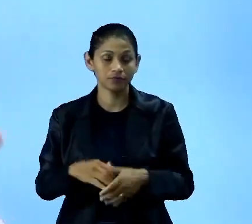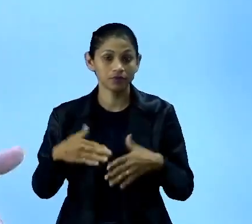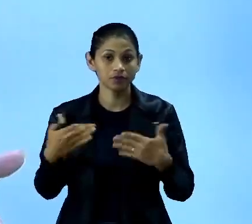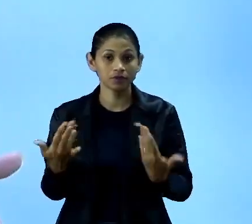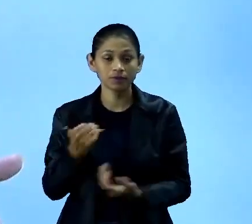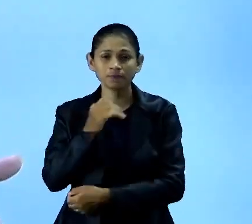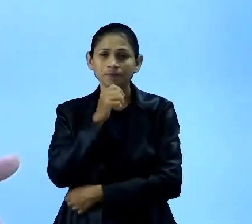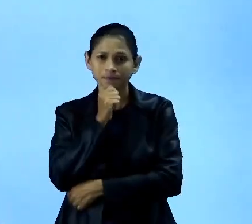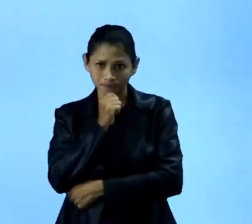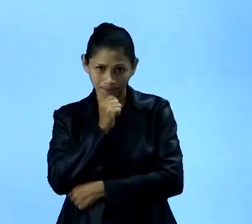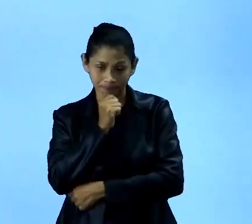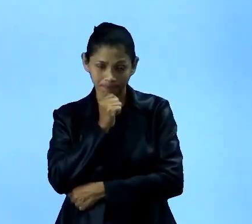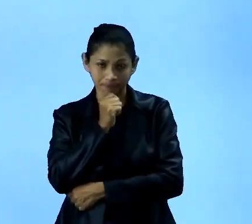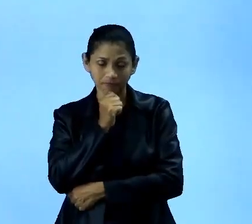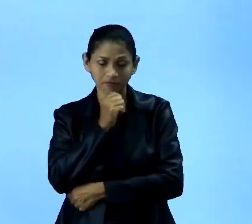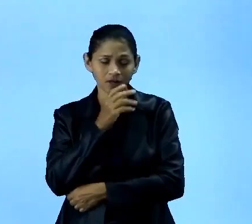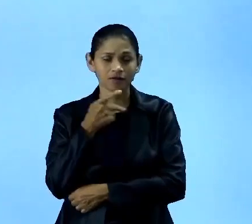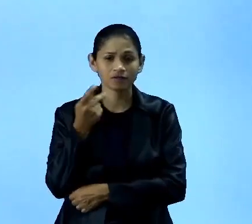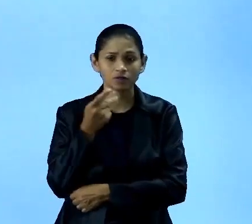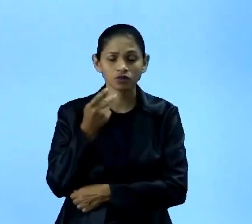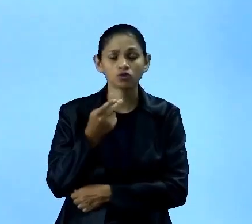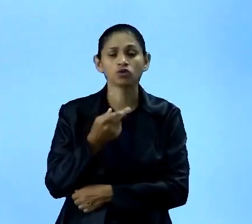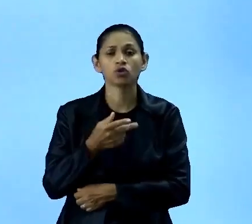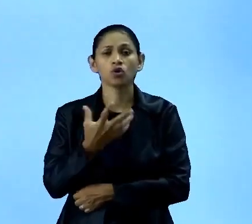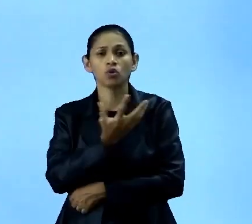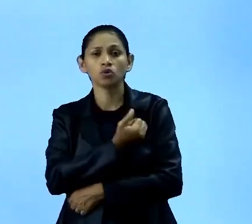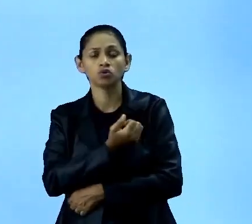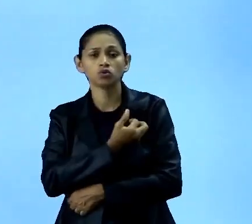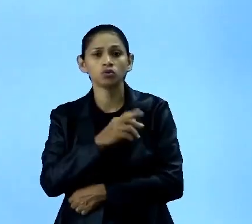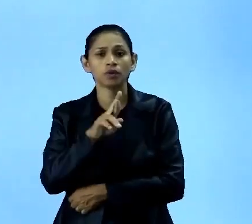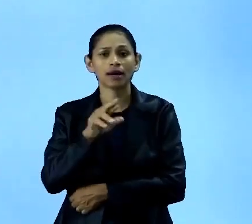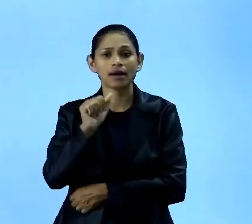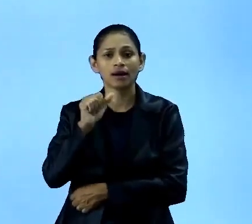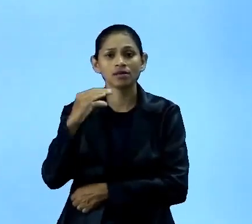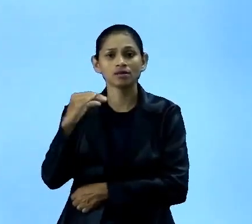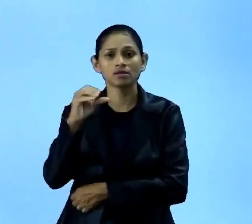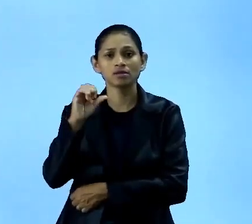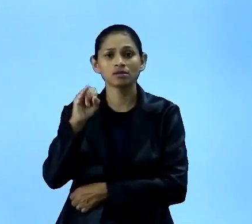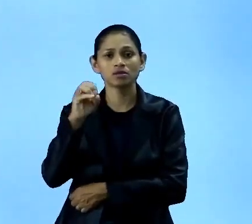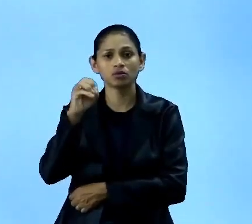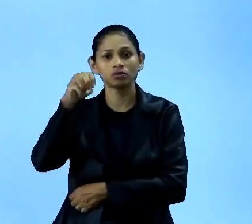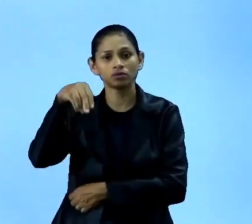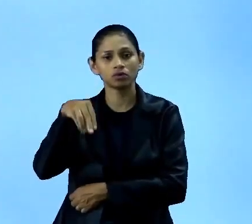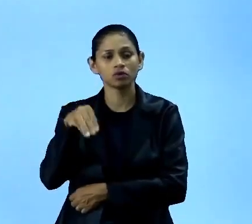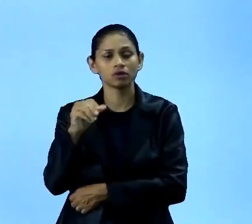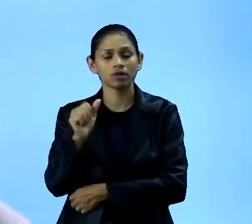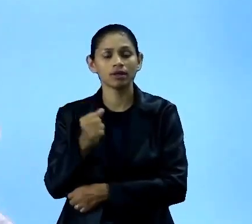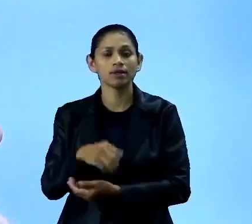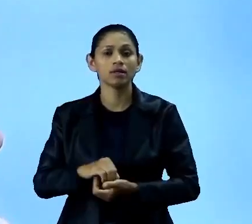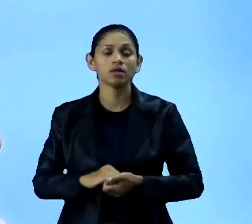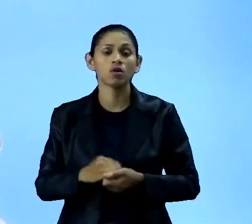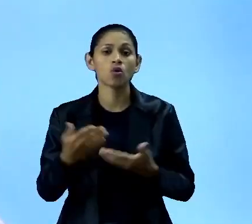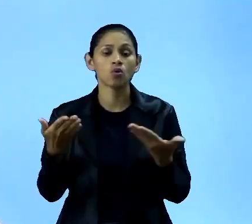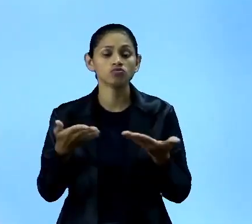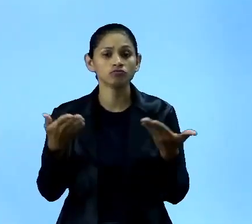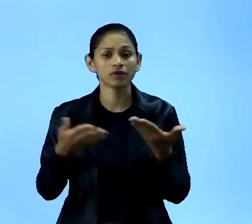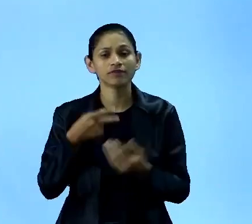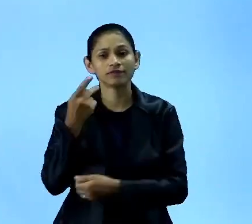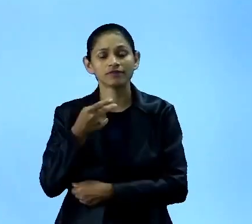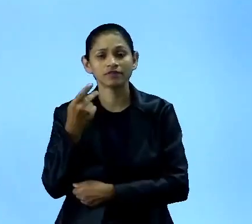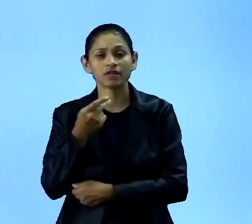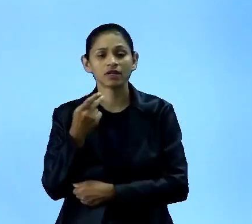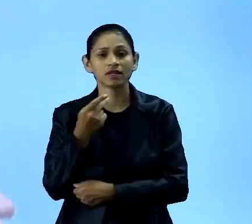ainda falando sobre os números racionais, hoje nós vamos falar sobre os decimais finitos, né? O que seriam